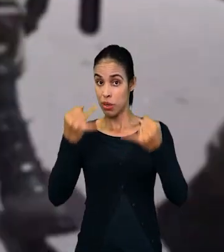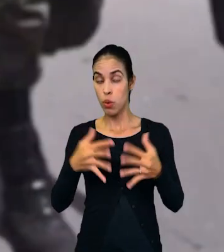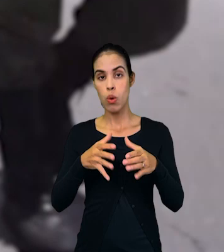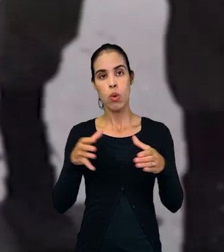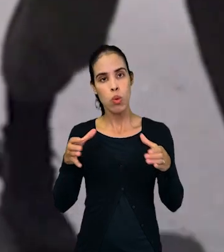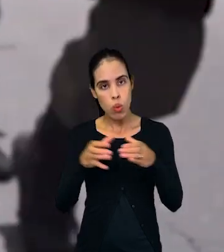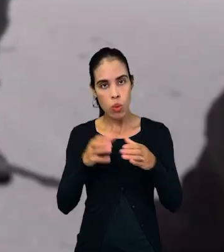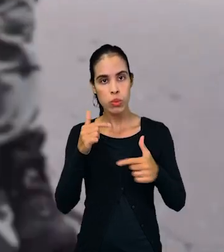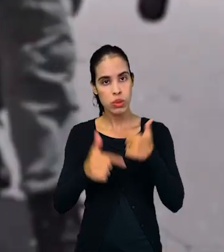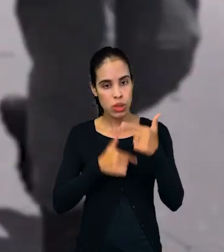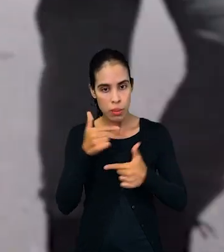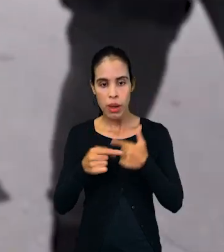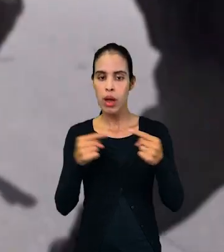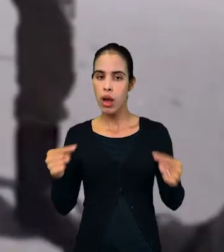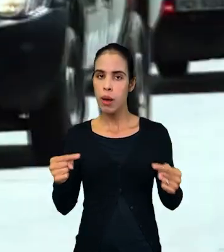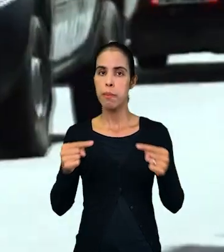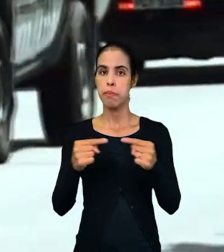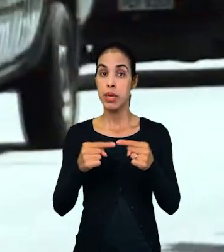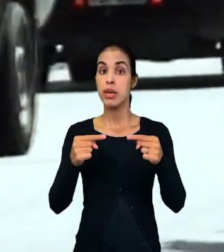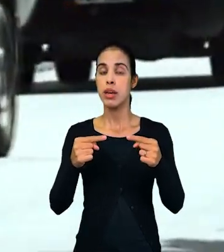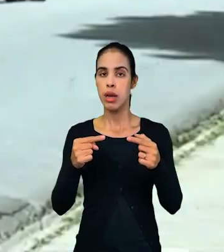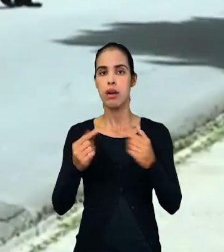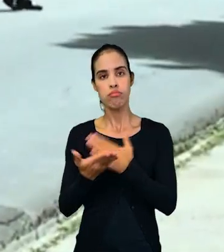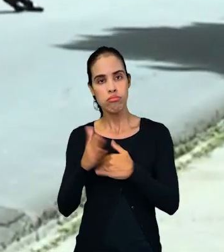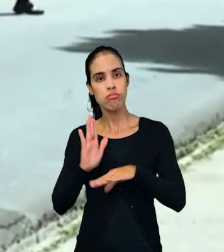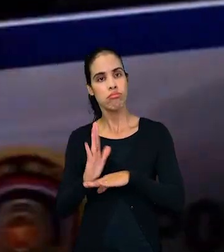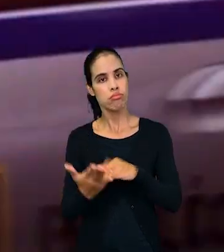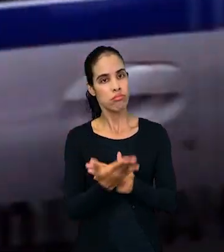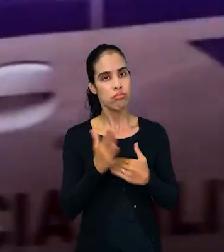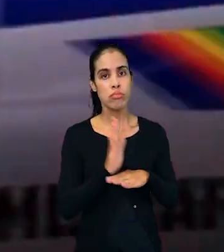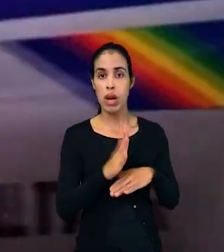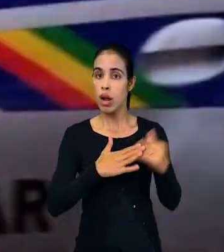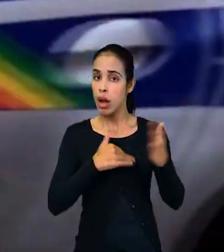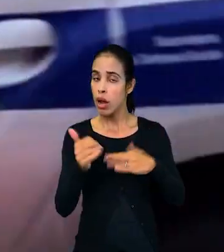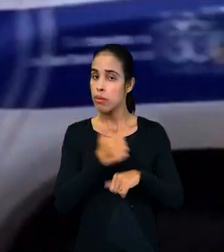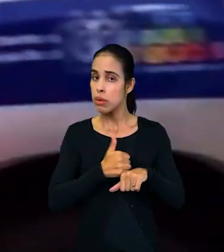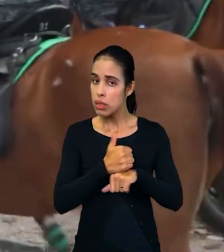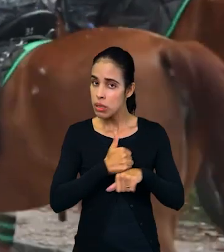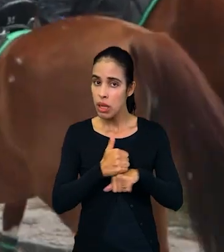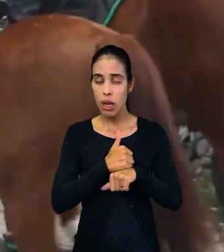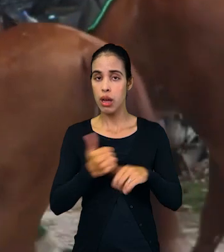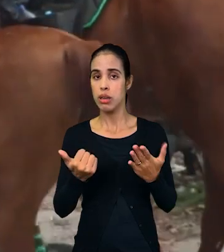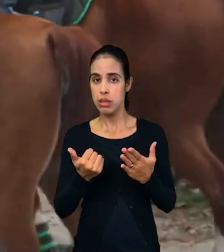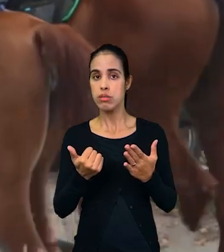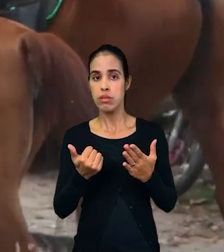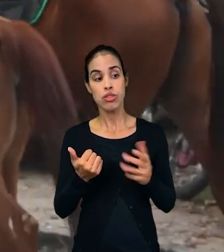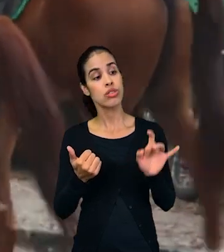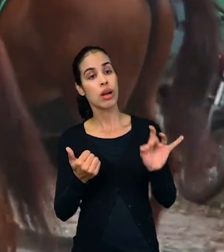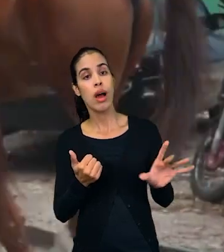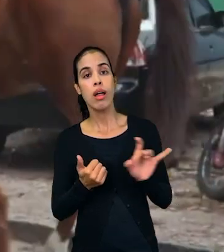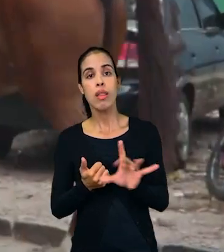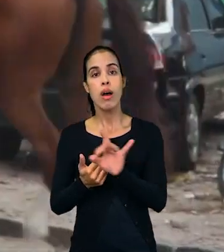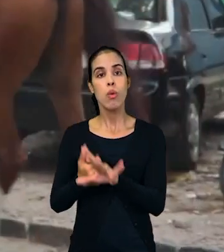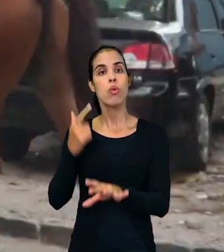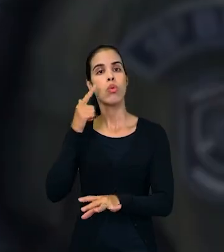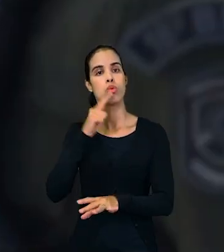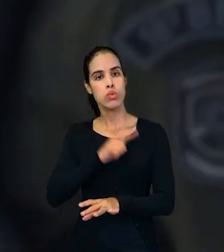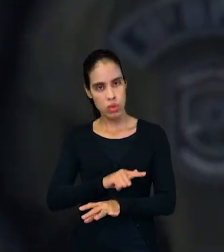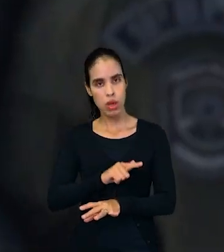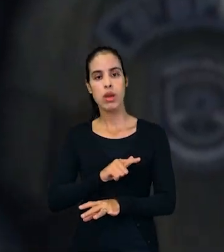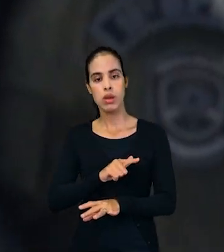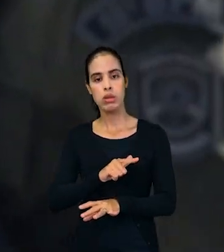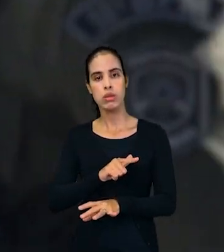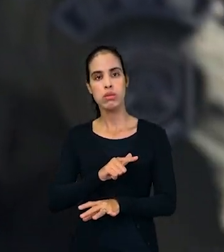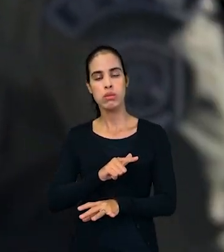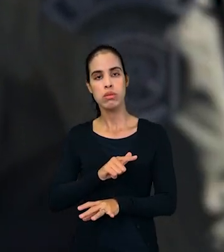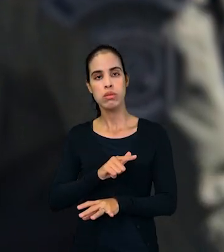que o trabalho em equipe consiste na junção de um grupo de colaboradores com habilidades específicas, a fim de